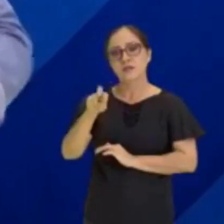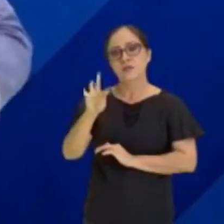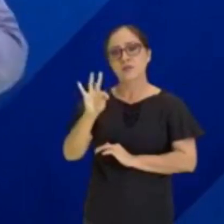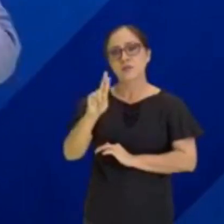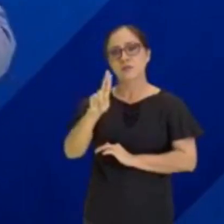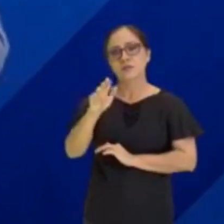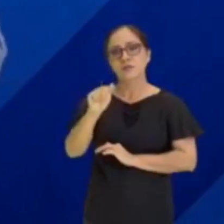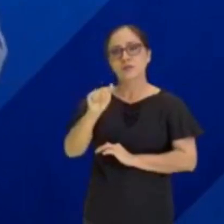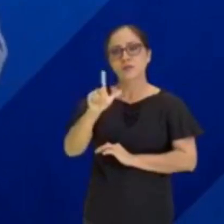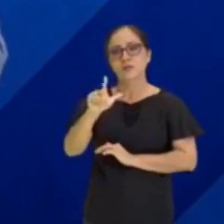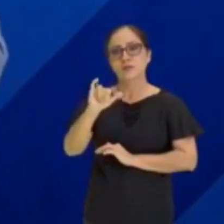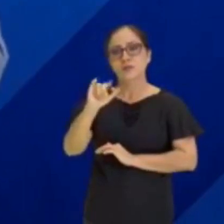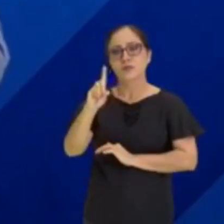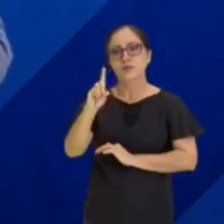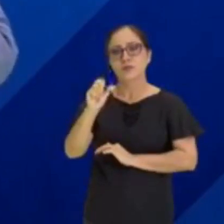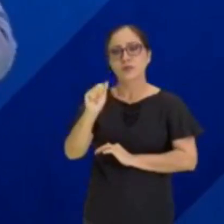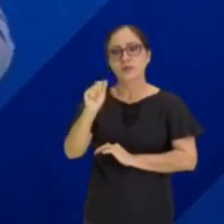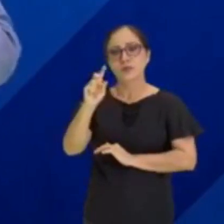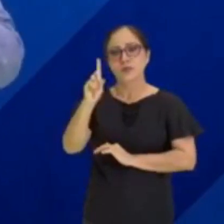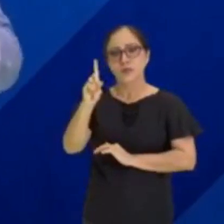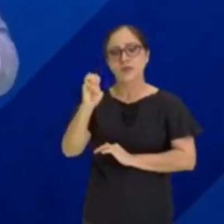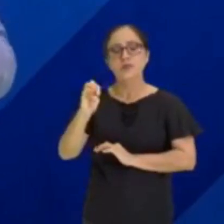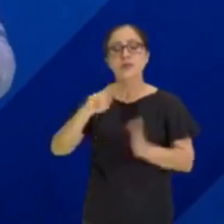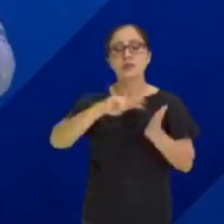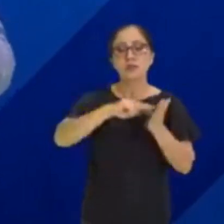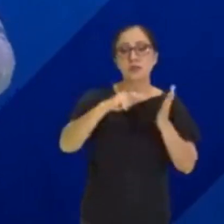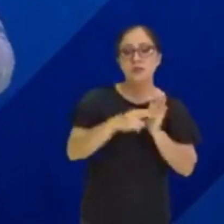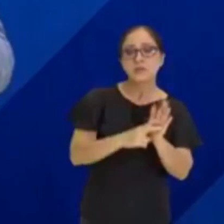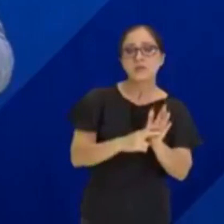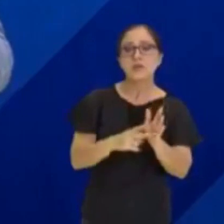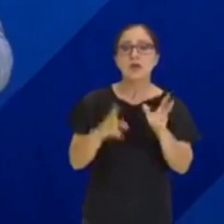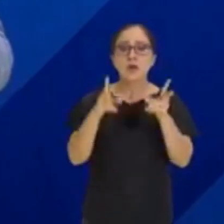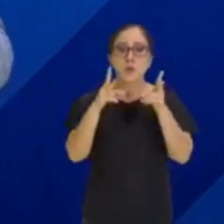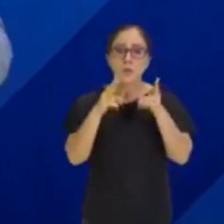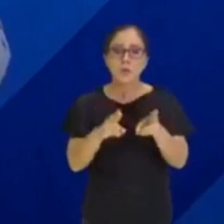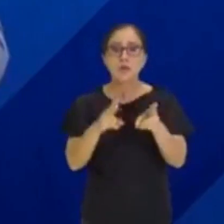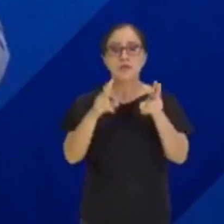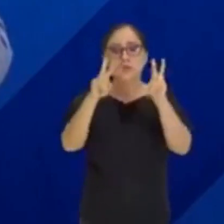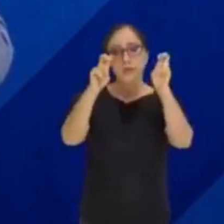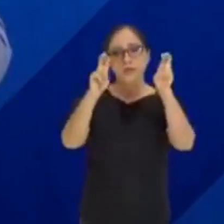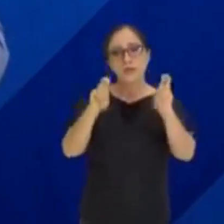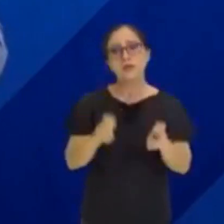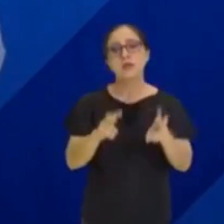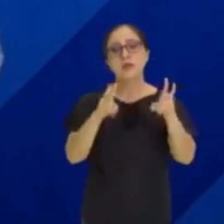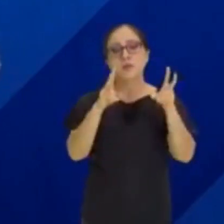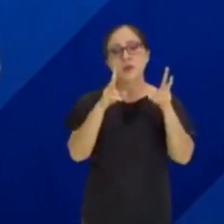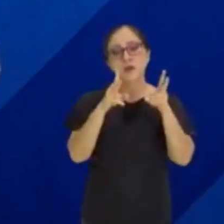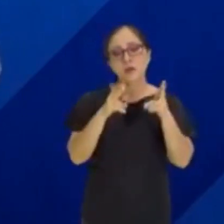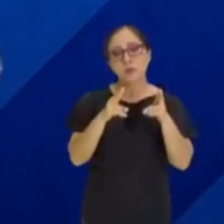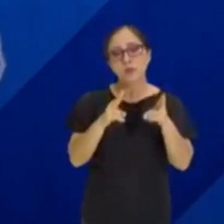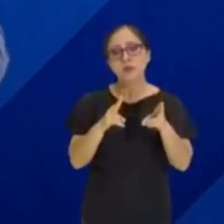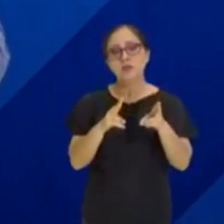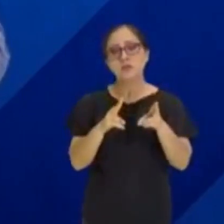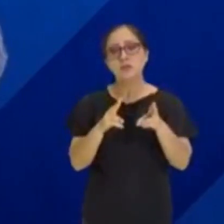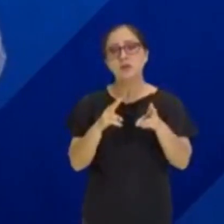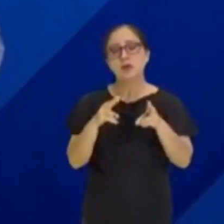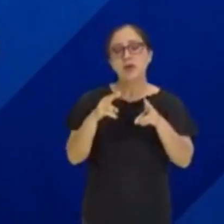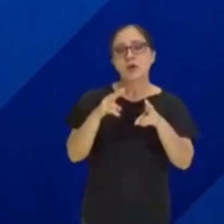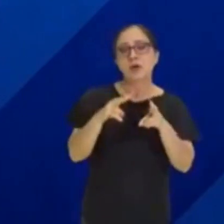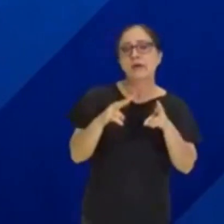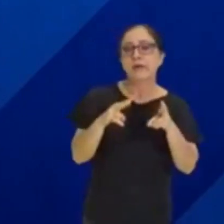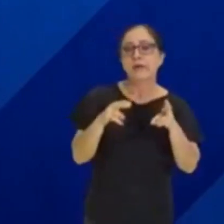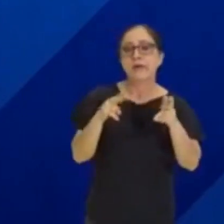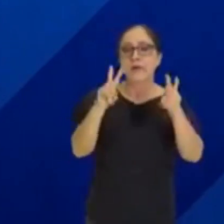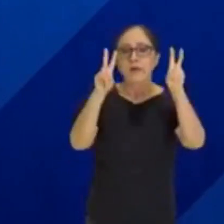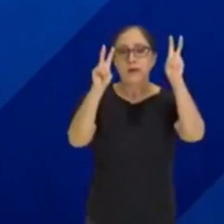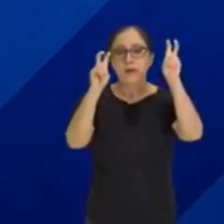tema, sobre o mesmo assunto, ou então tem o mesmo título, eles falam sobre assuntos semelhantes. É o que acontece,